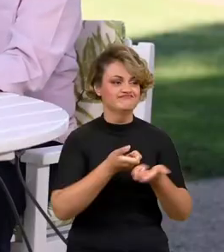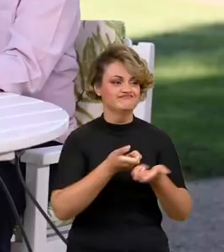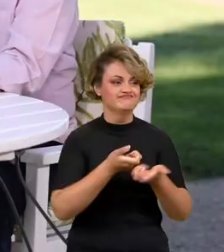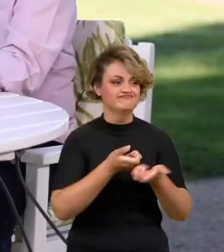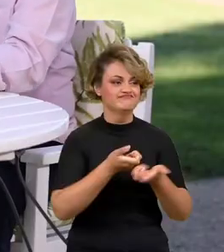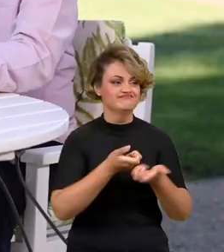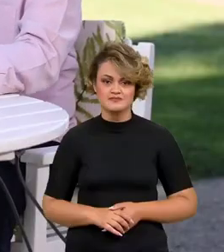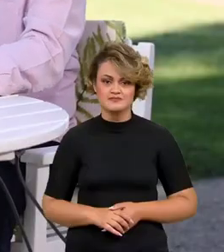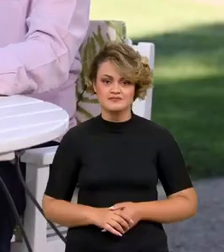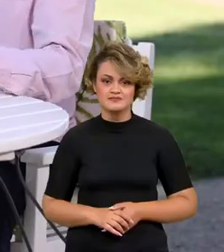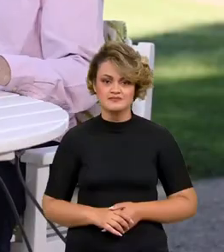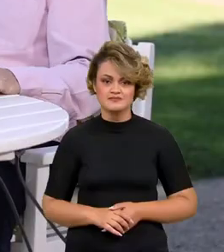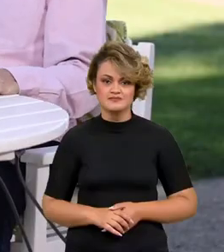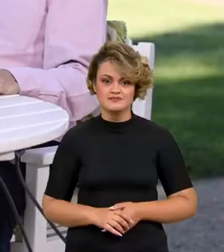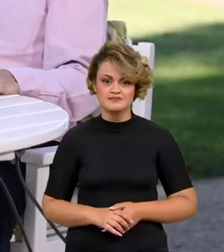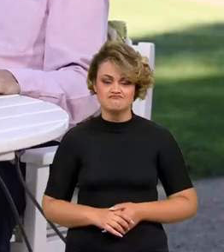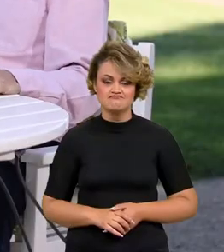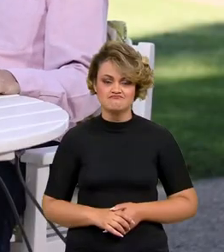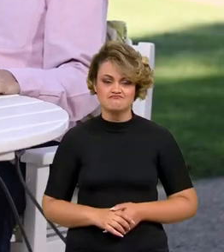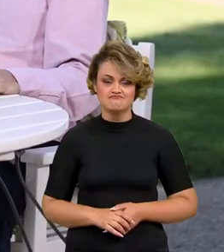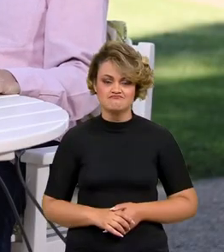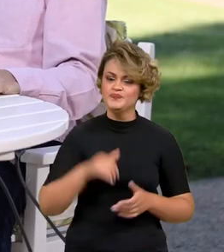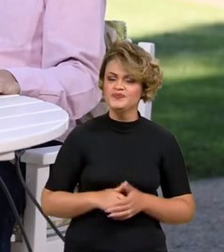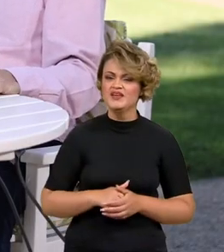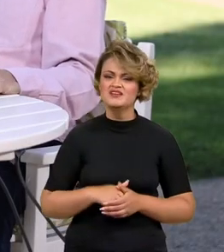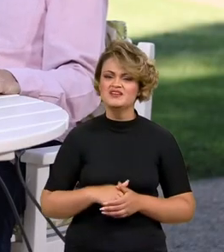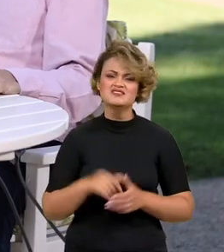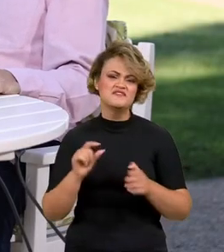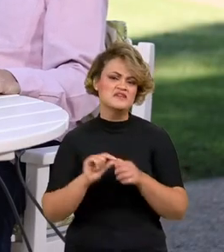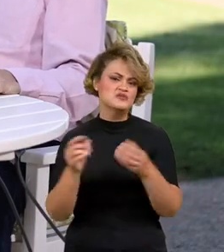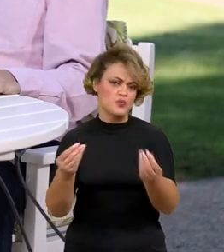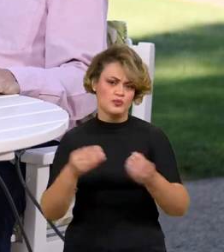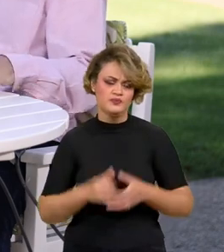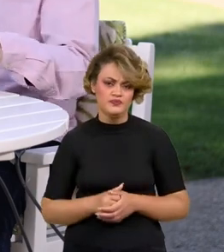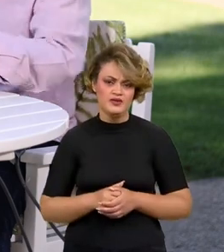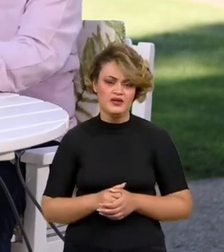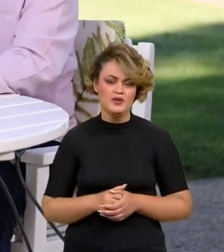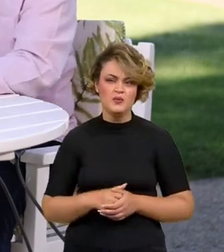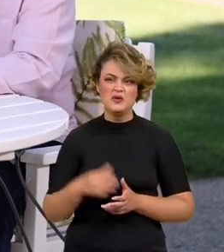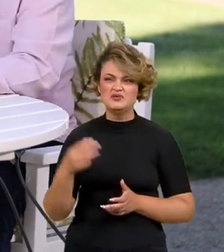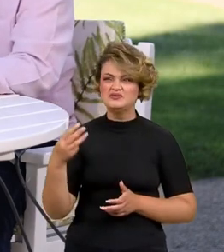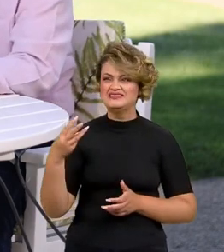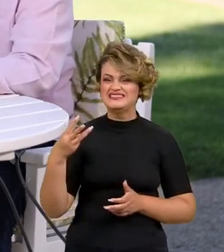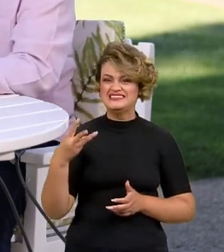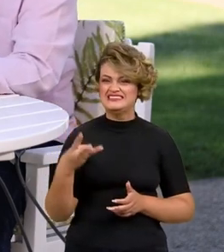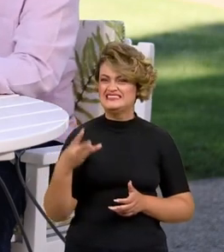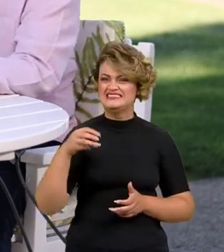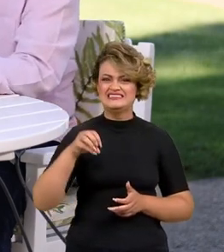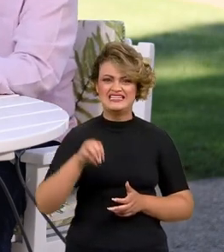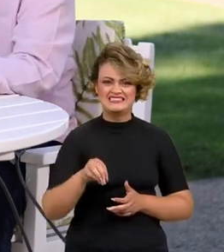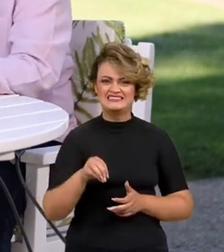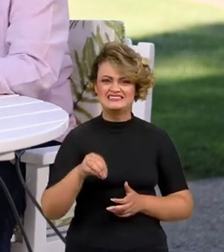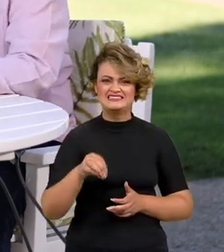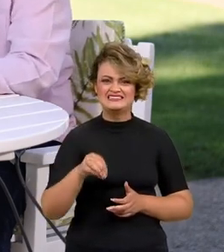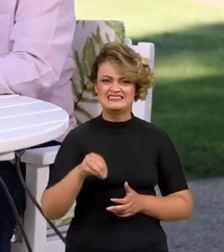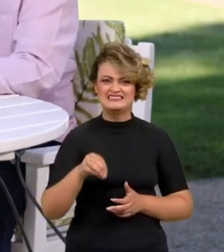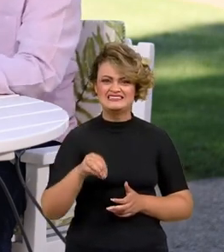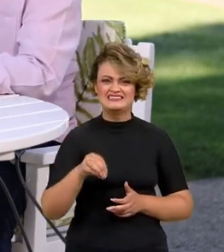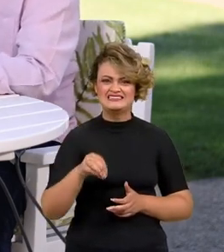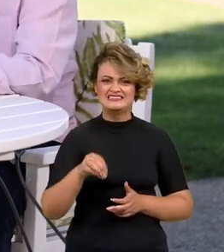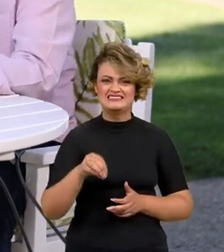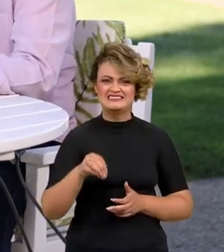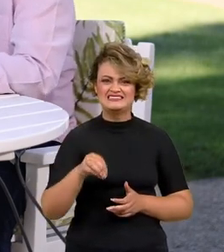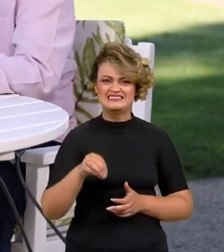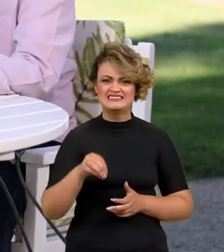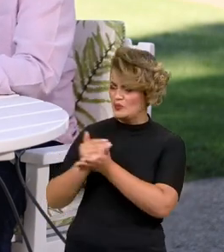o presidente como é que você faz Provavelmente quando chega no trigésimo discurso você já esqueceu o primeiro né você vai anotando alguém do teu lado mais ou menos